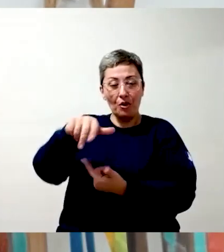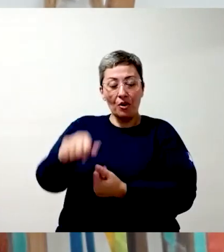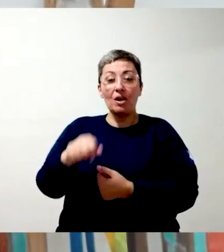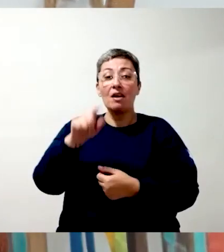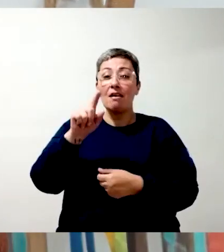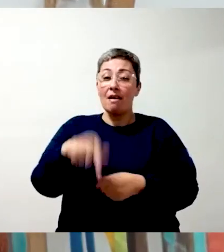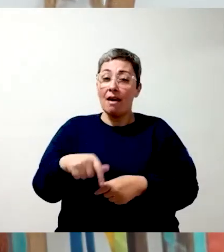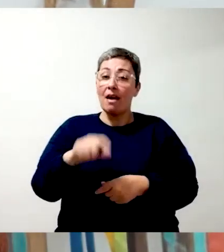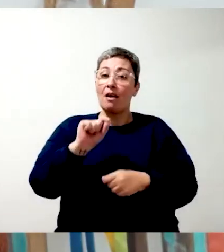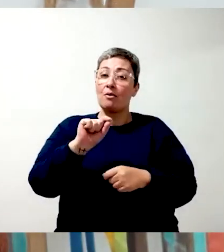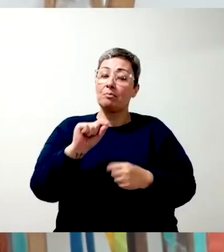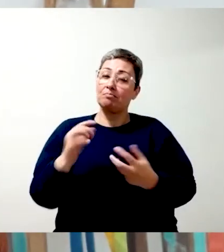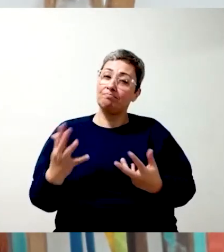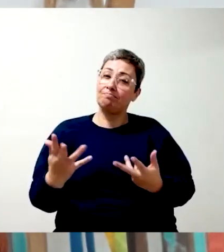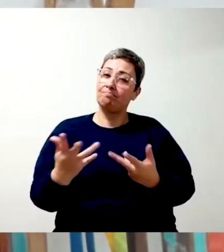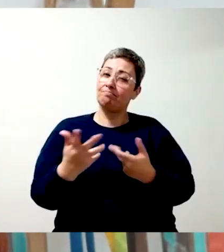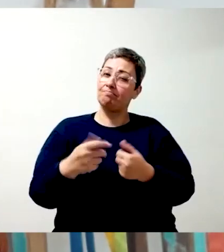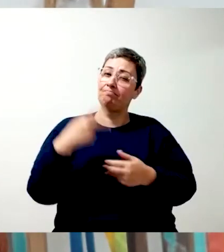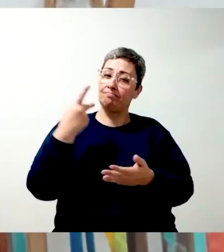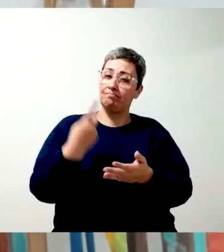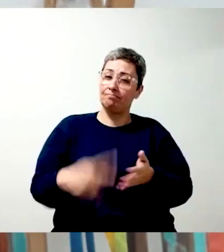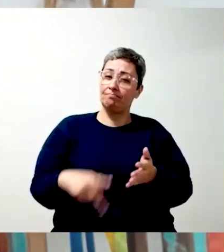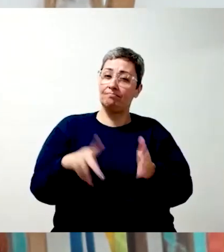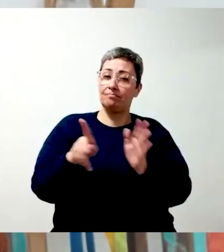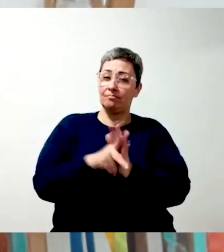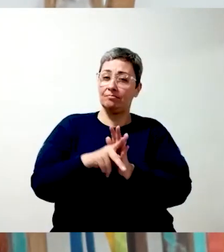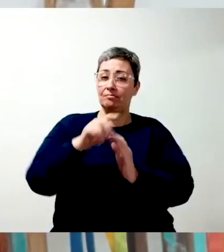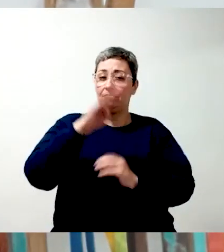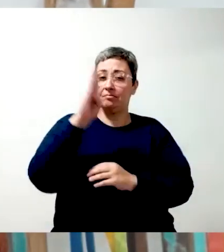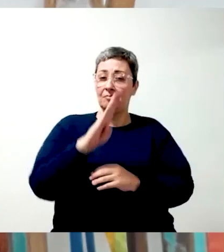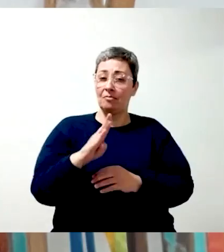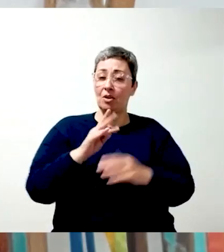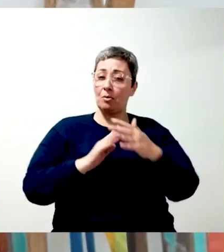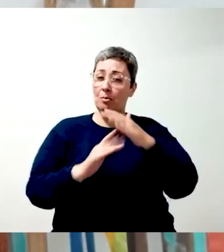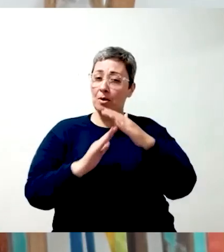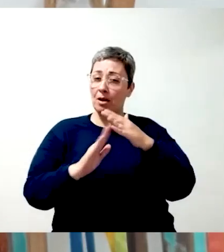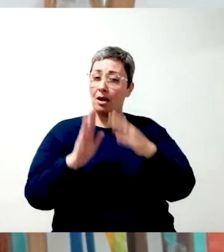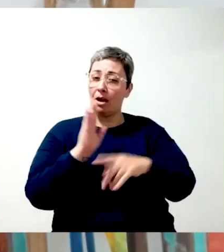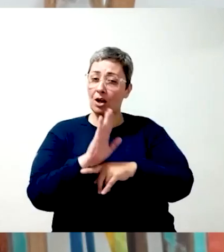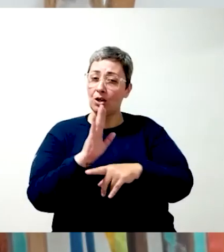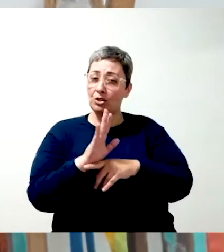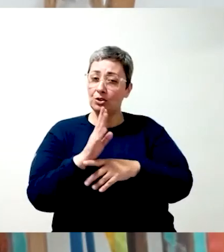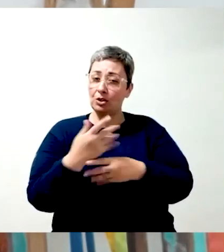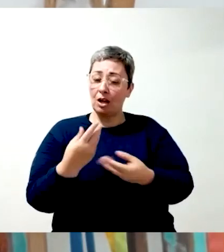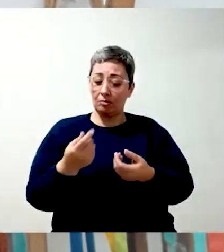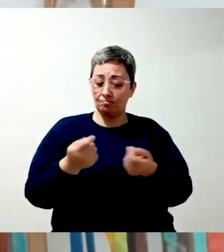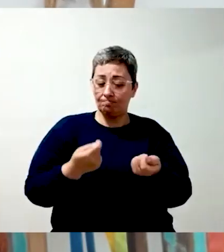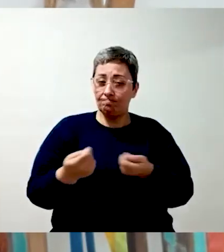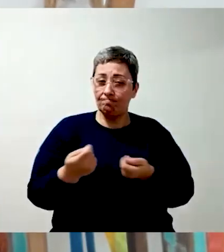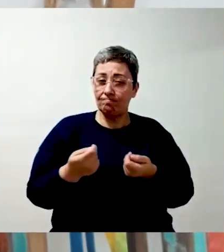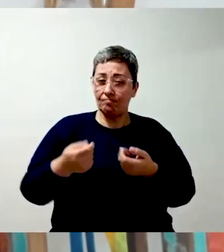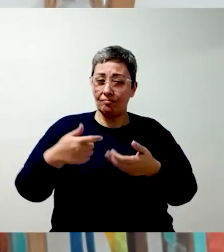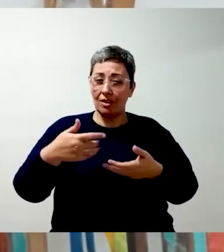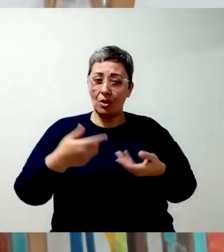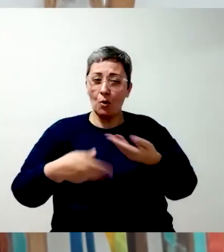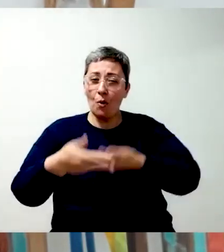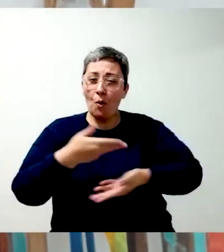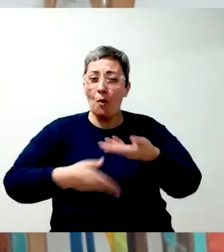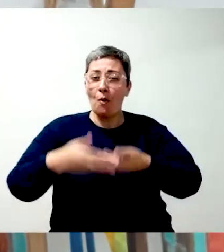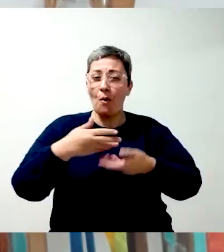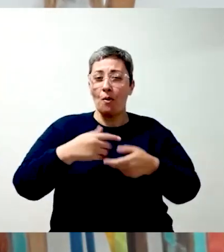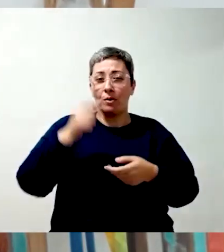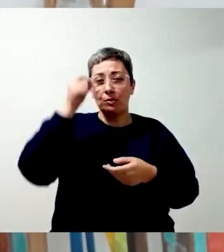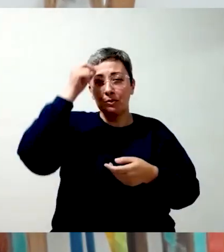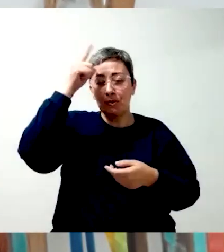mundo é uma das riquezas do Brasil. Os imigrantes ajudaram a moldar a cultura, a língua,